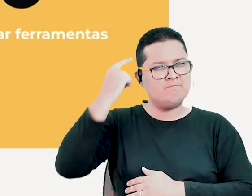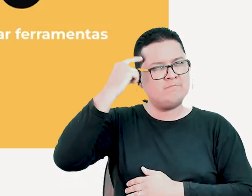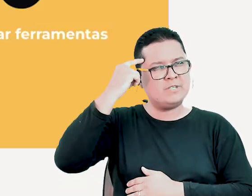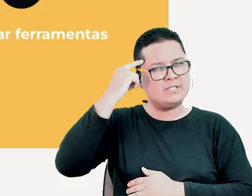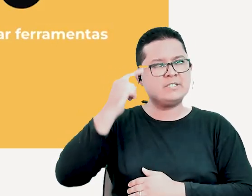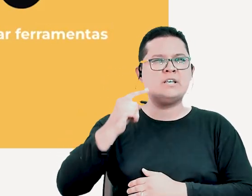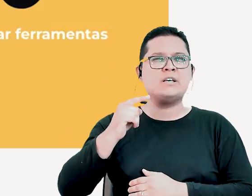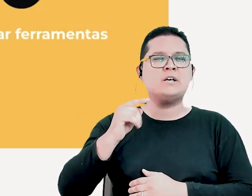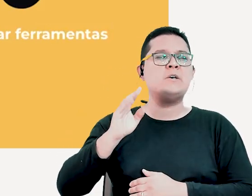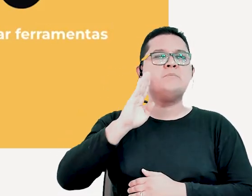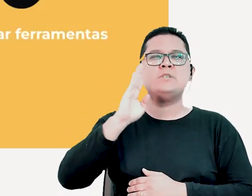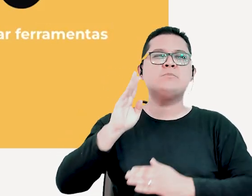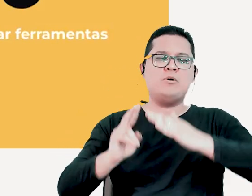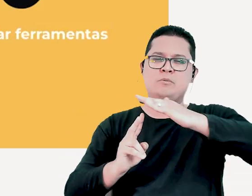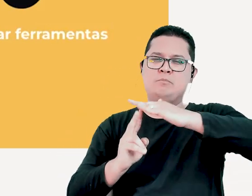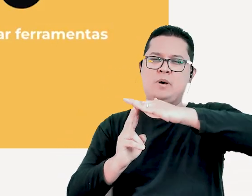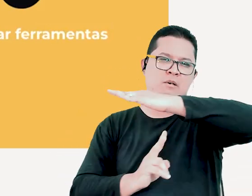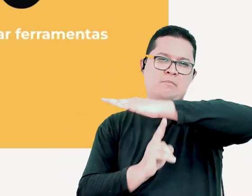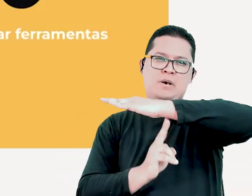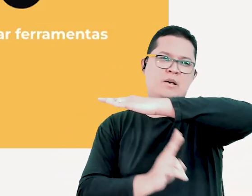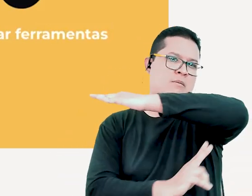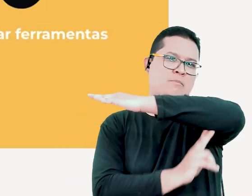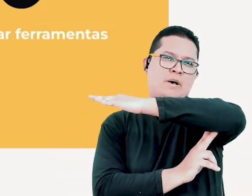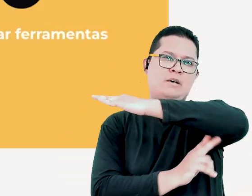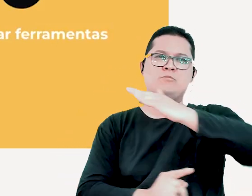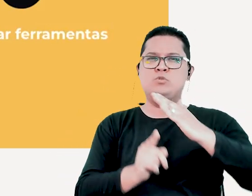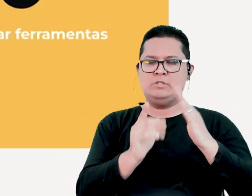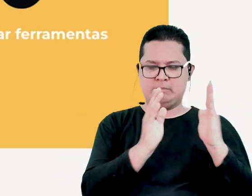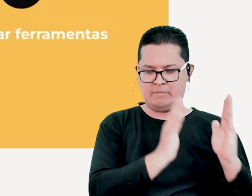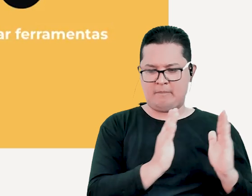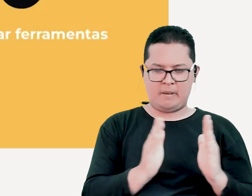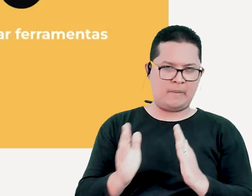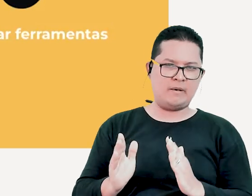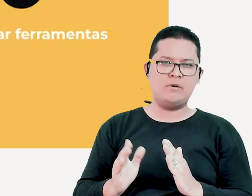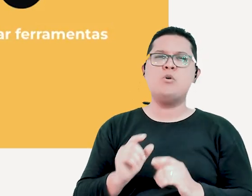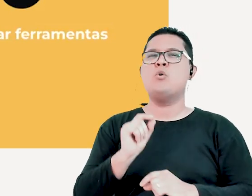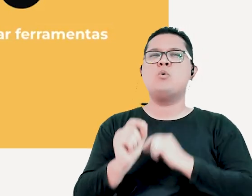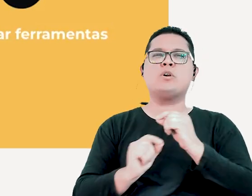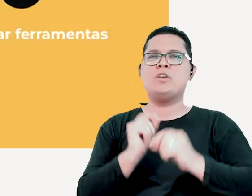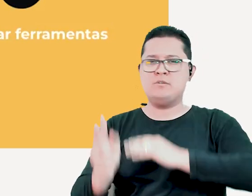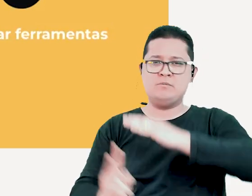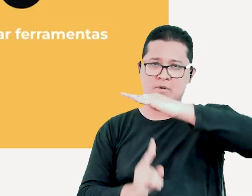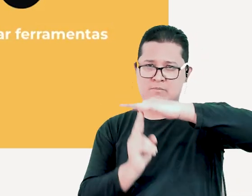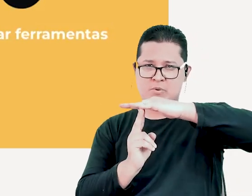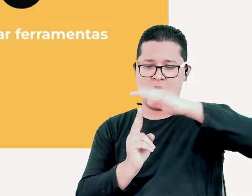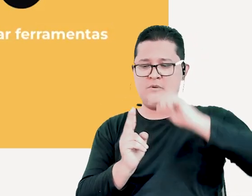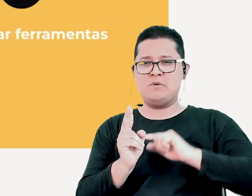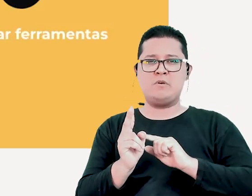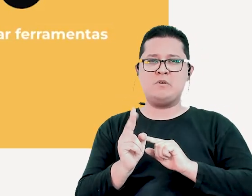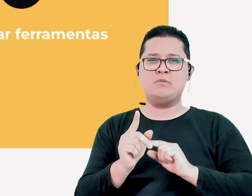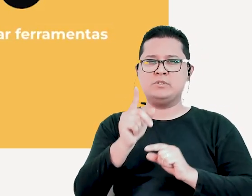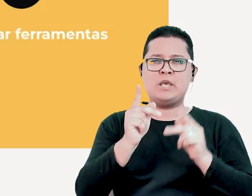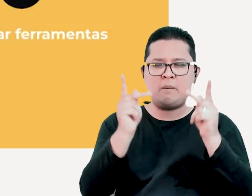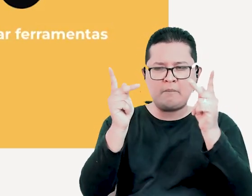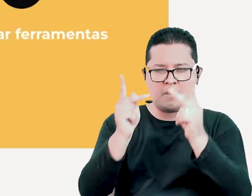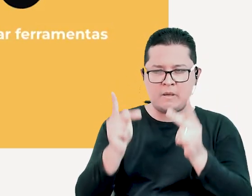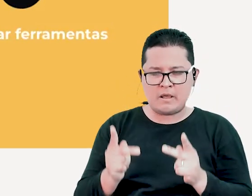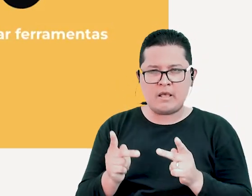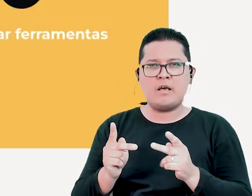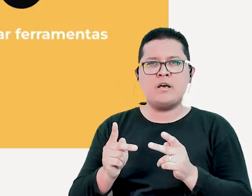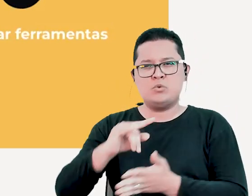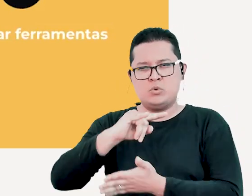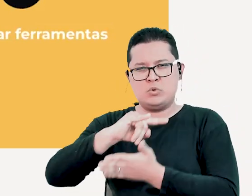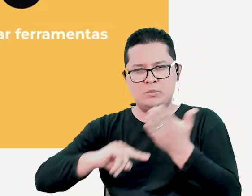pilares para se organizar, né? Então, mapear as documentações que você já tem, mas é organizar os processos